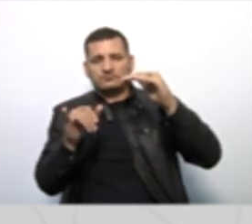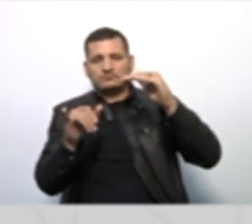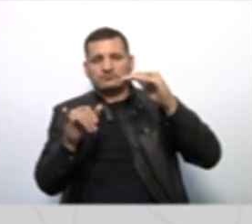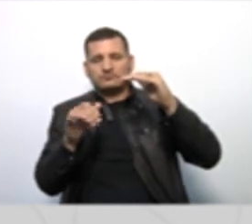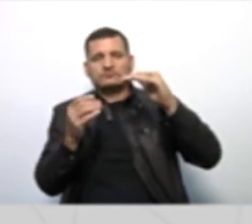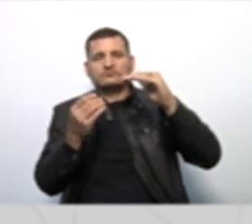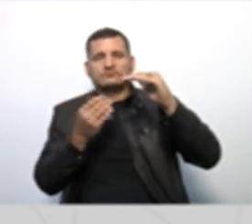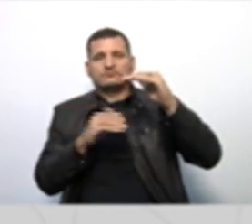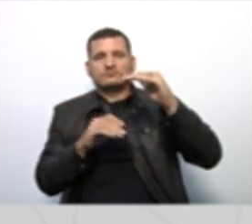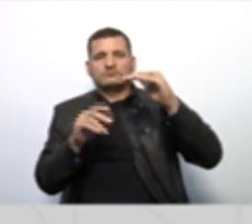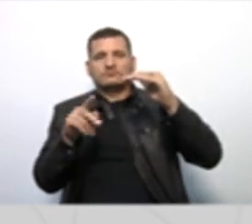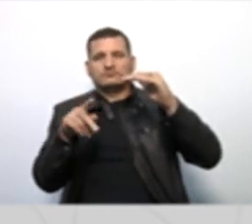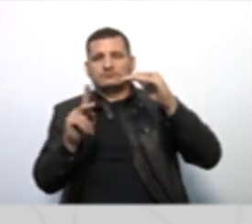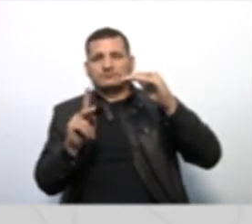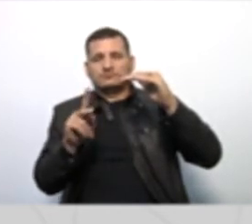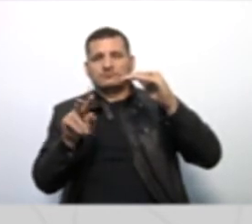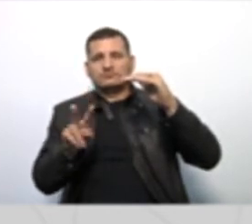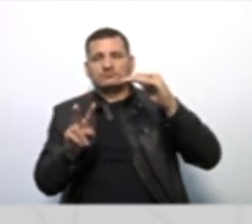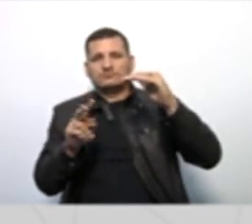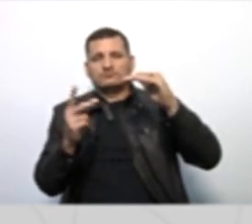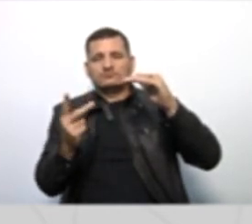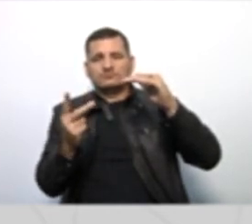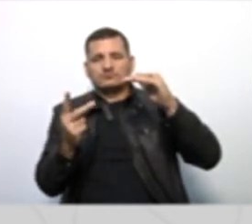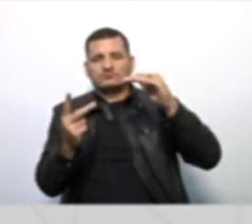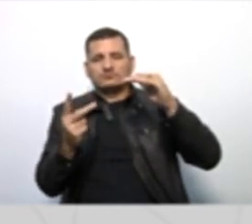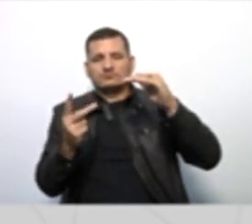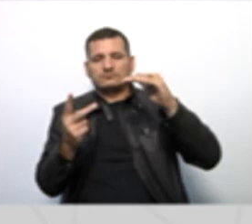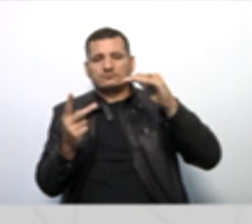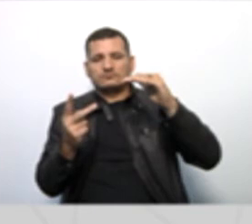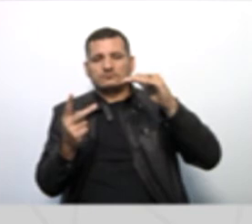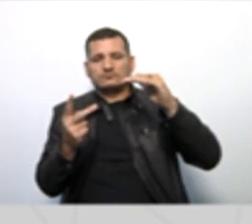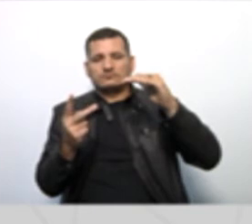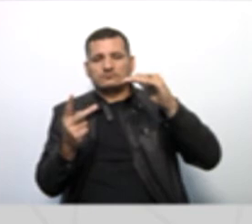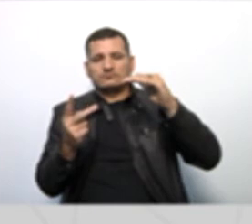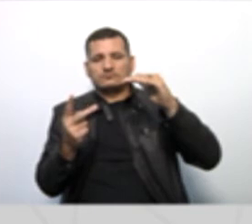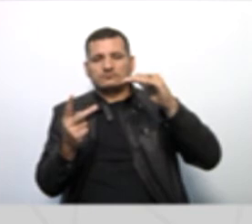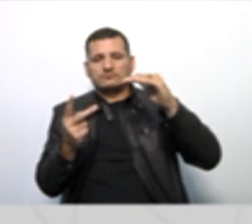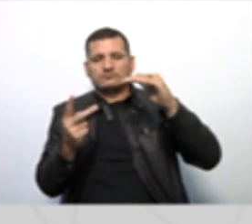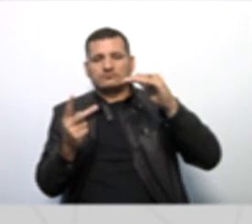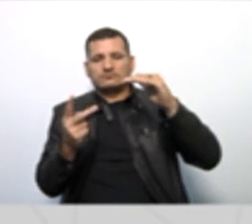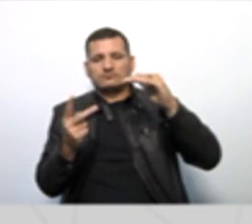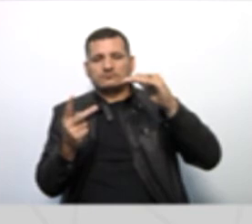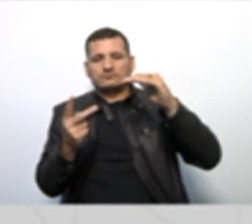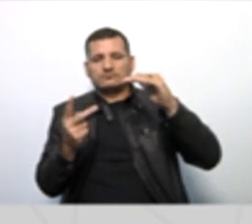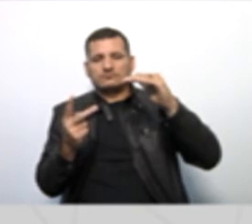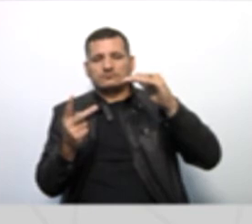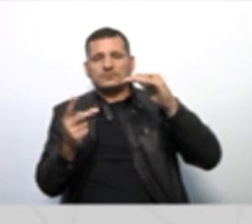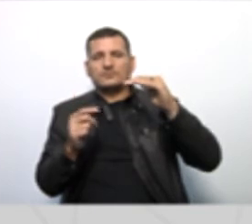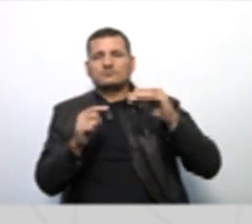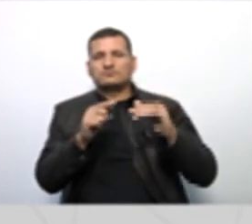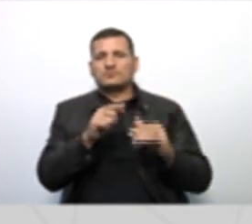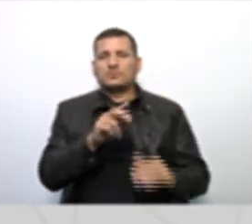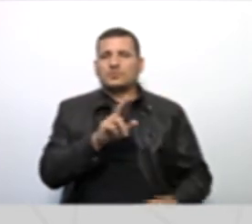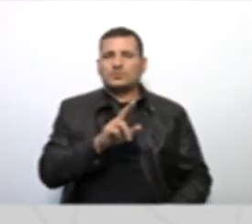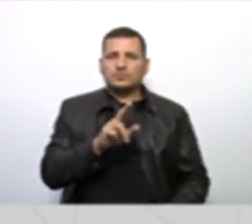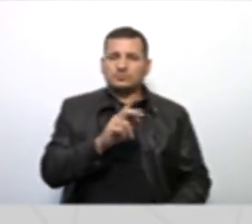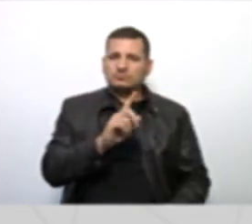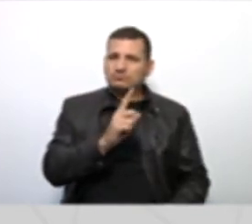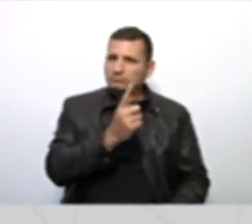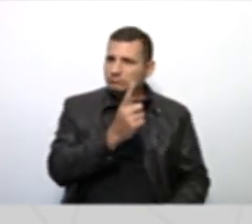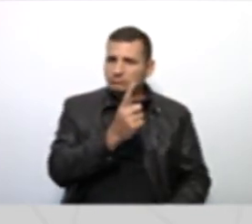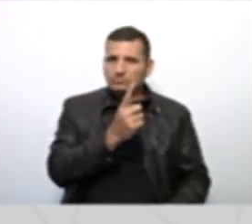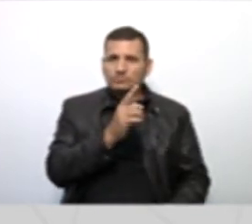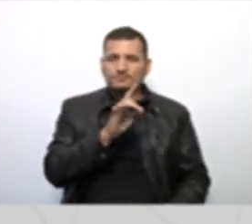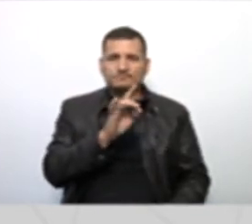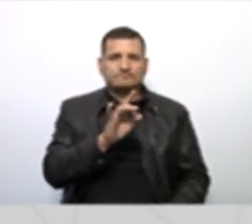a linguagem Kiv, né? Está incluído os dois. E observe que eu usei apenas um arquivo. Mas se eu tiver que mexer